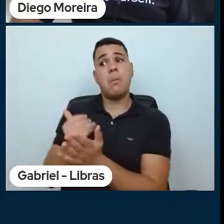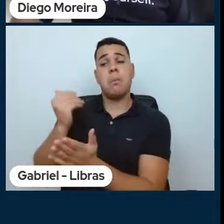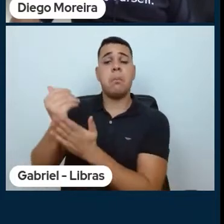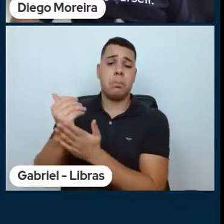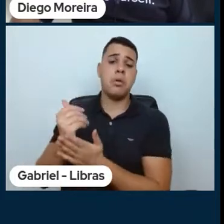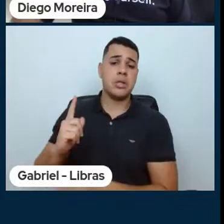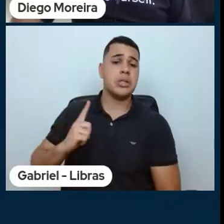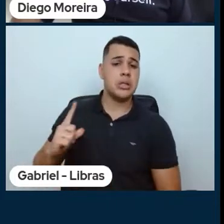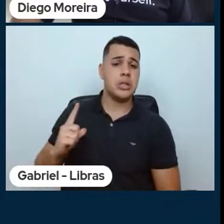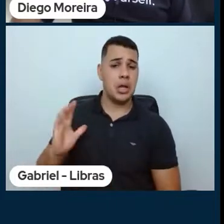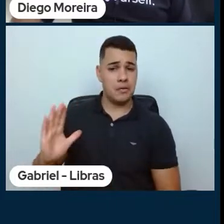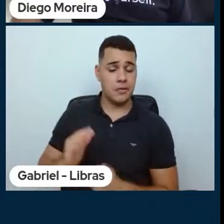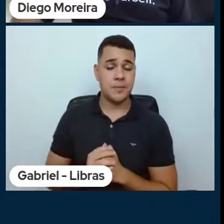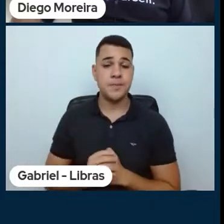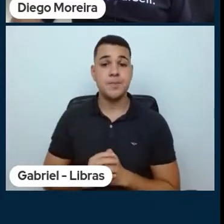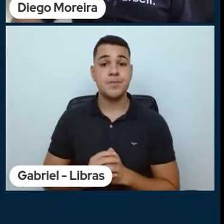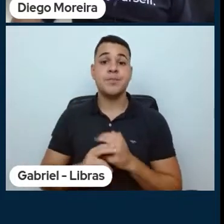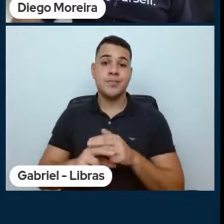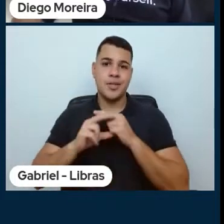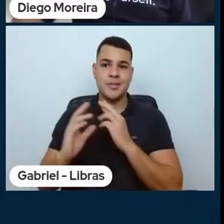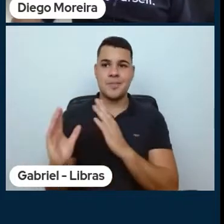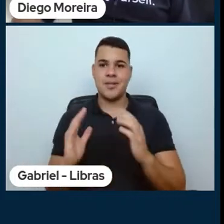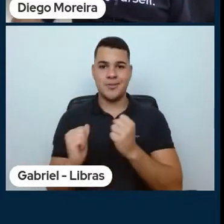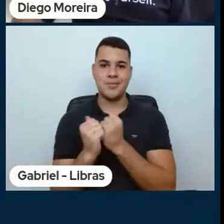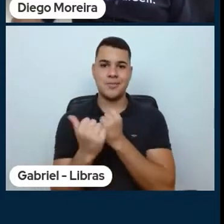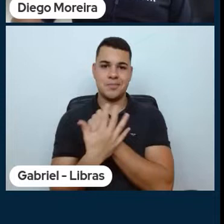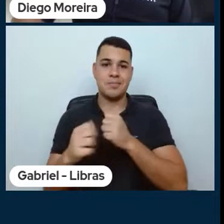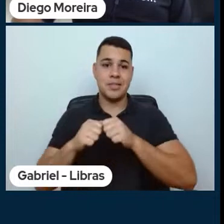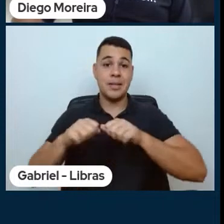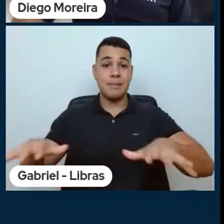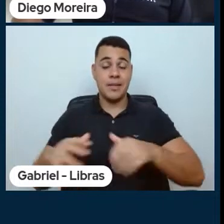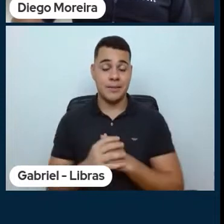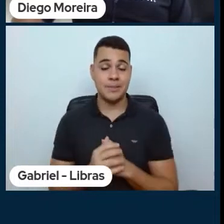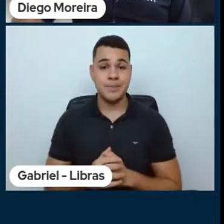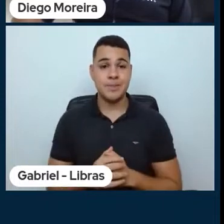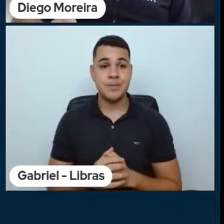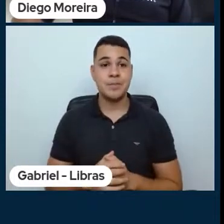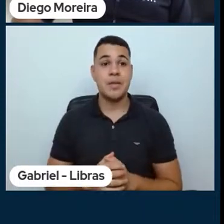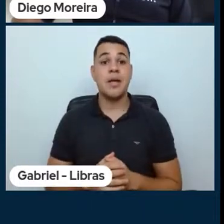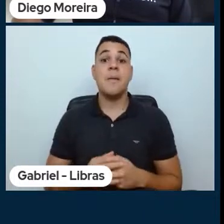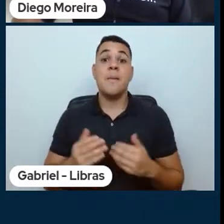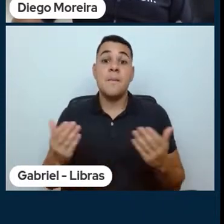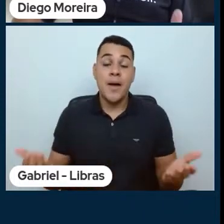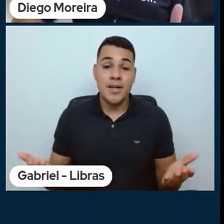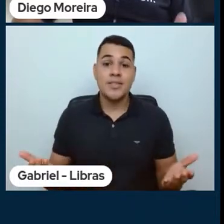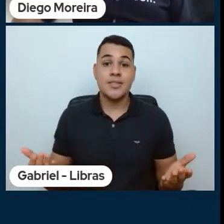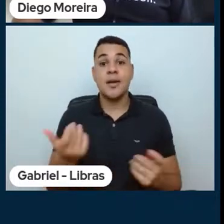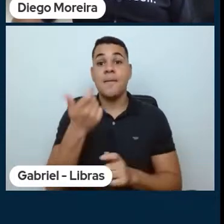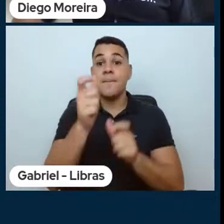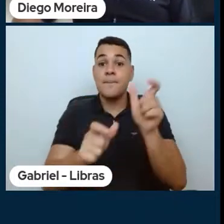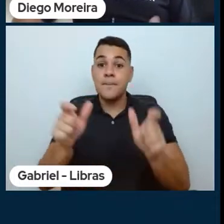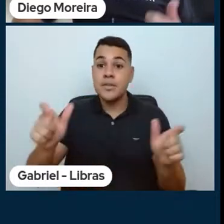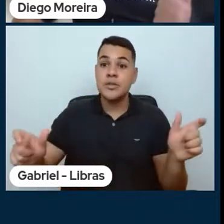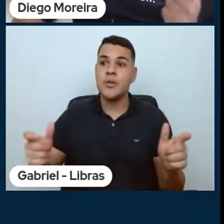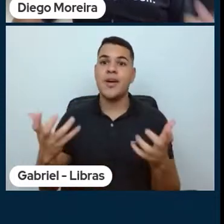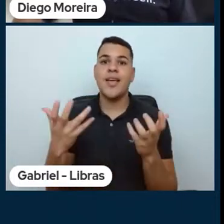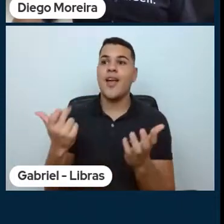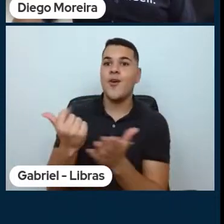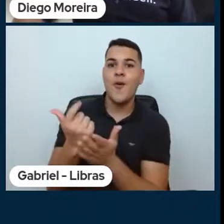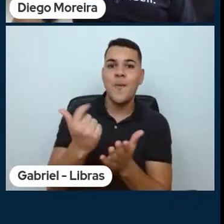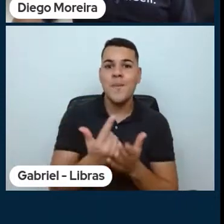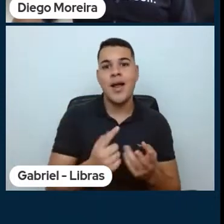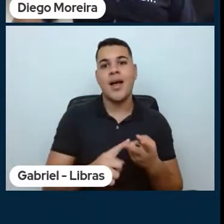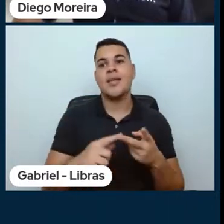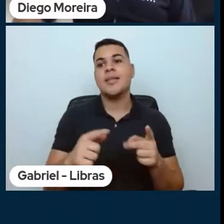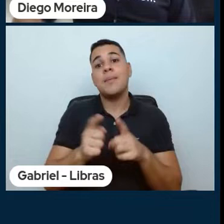nessa busca por esses contatos. E tendo em vista que mais do que nunca essas pessoas estão comprando, buscando resolver